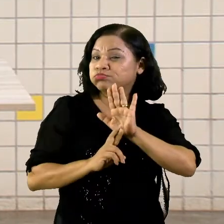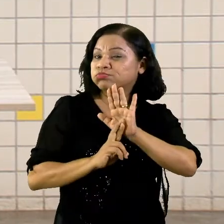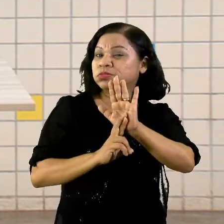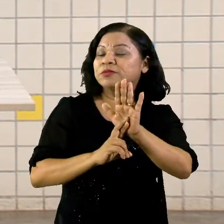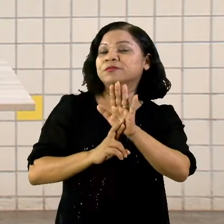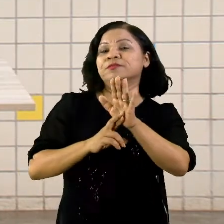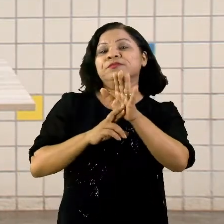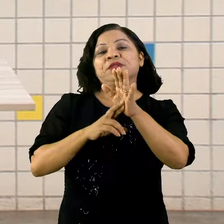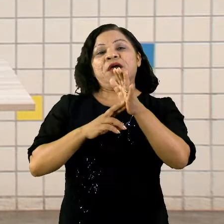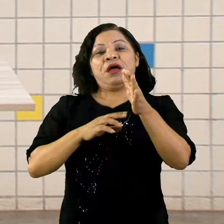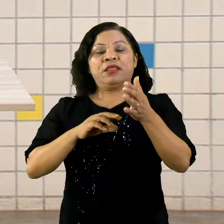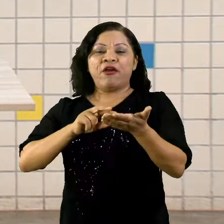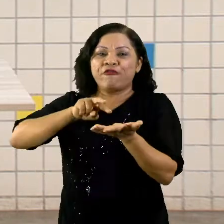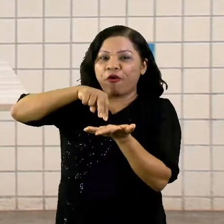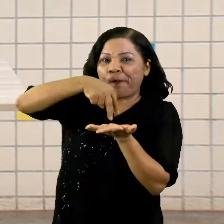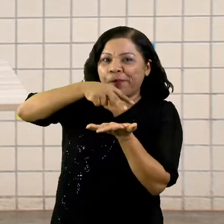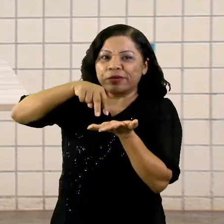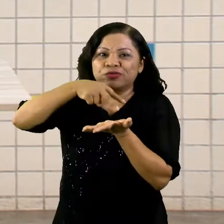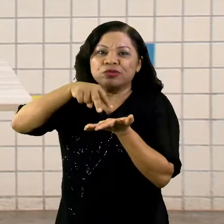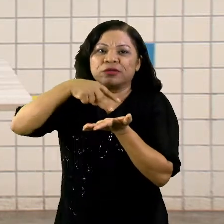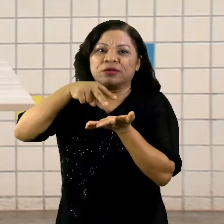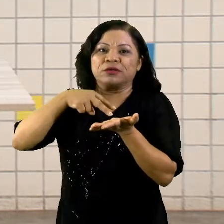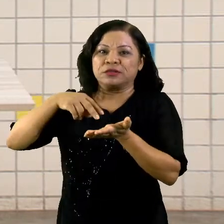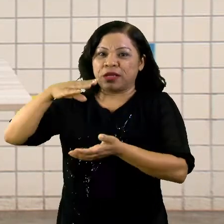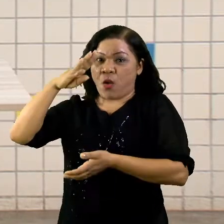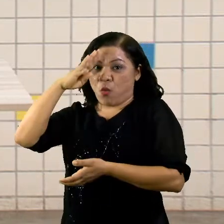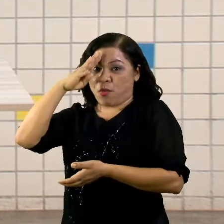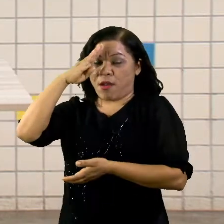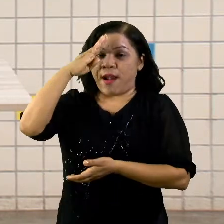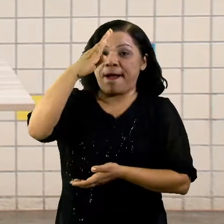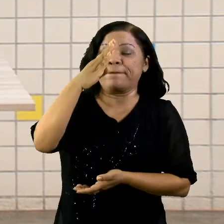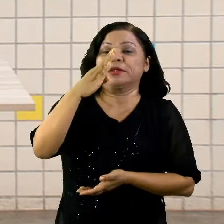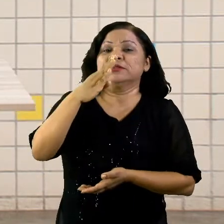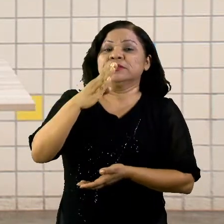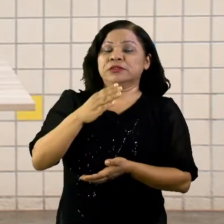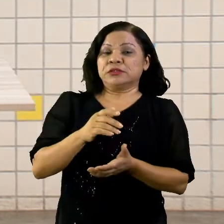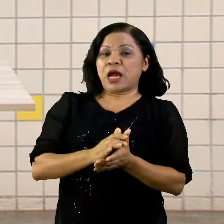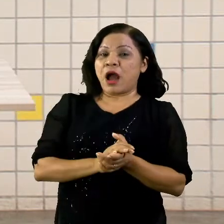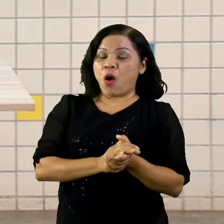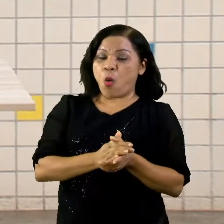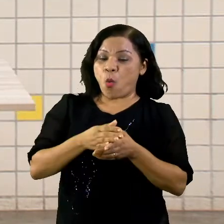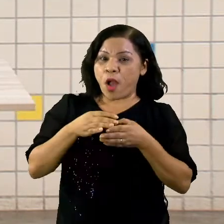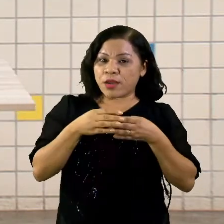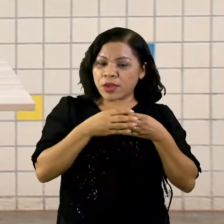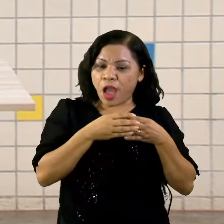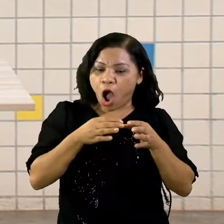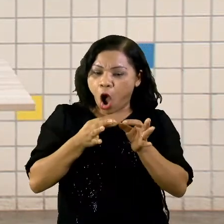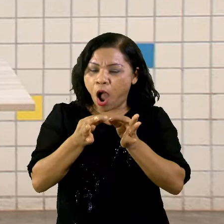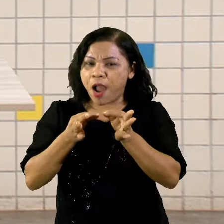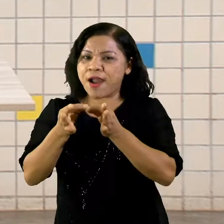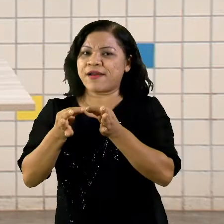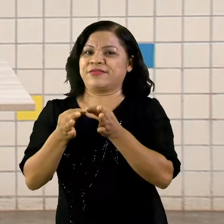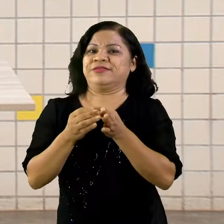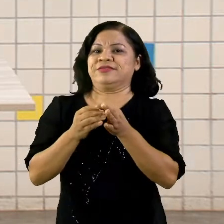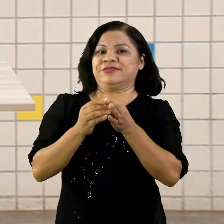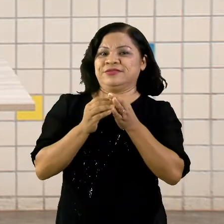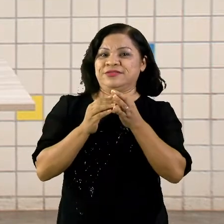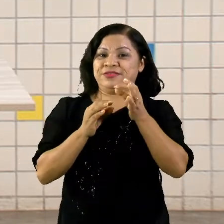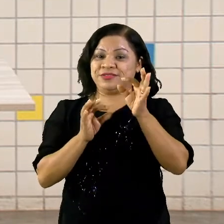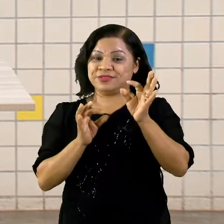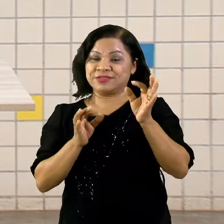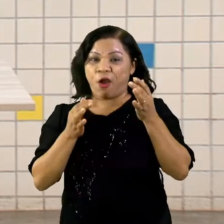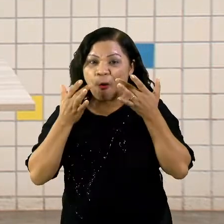é o comandante do espetáculo. Há também o Francisco e Catarina, os personagens